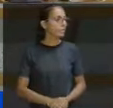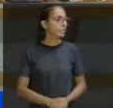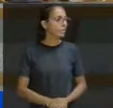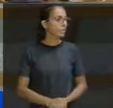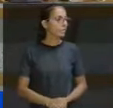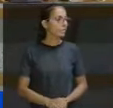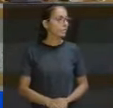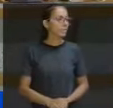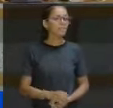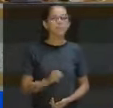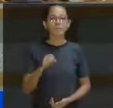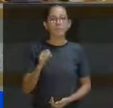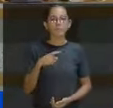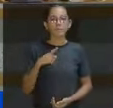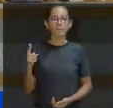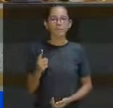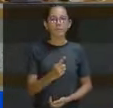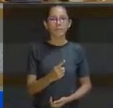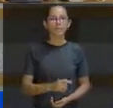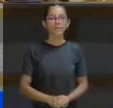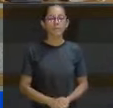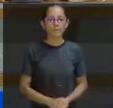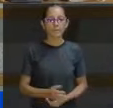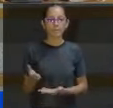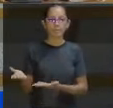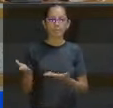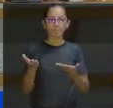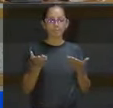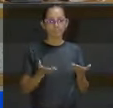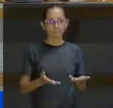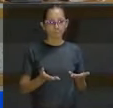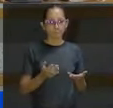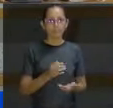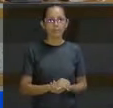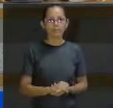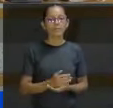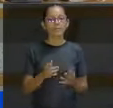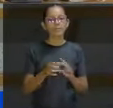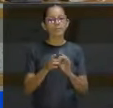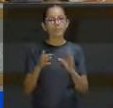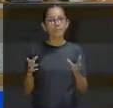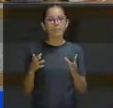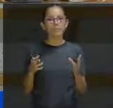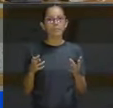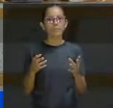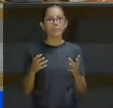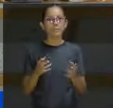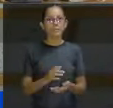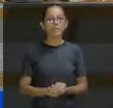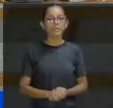Rodrigues. Doutor Eduardo, seja muito bem-vindo. Vossa Excelência está com a palavra para a sustentação oral.